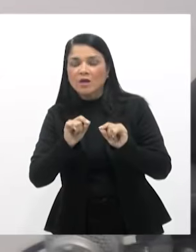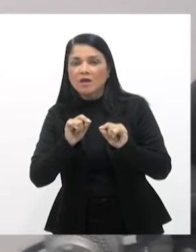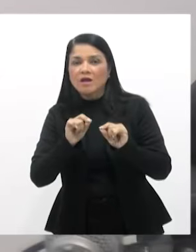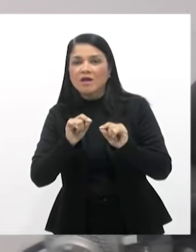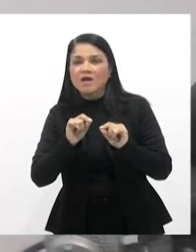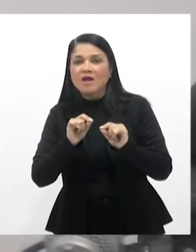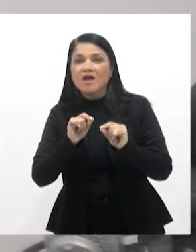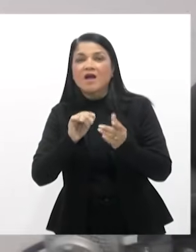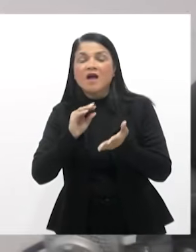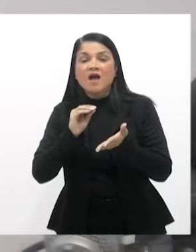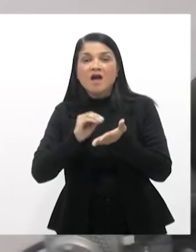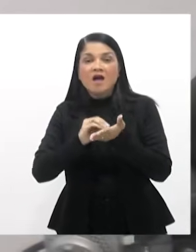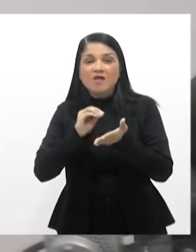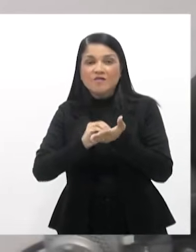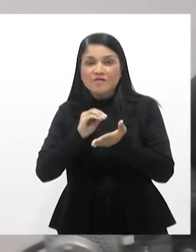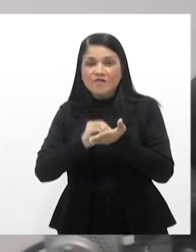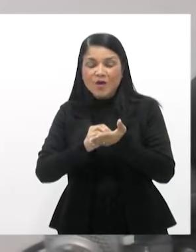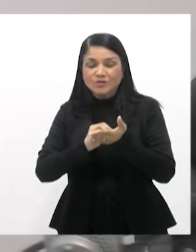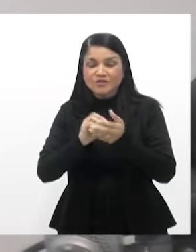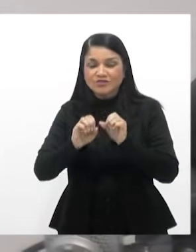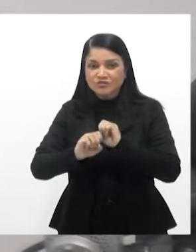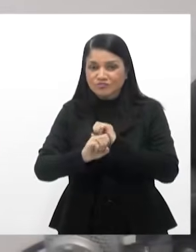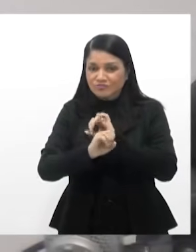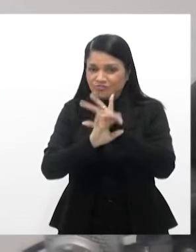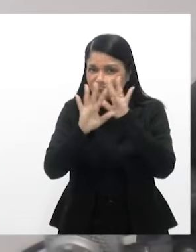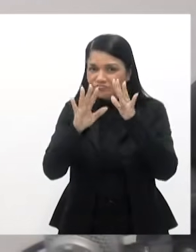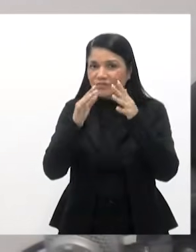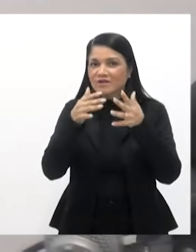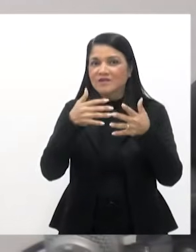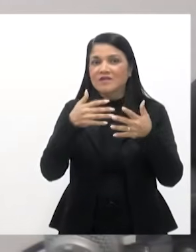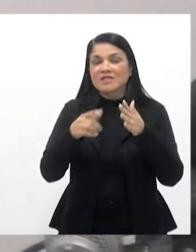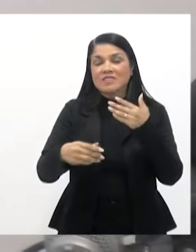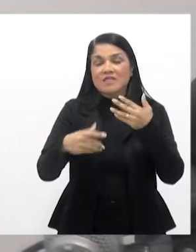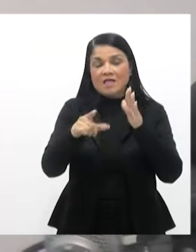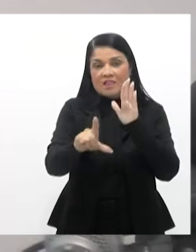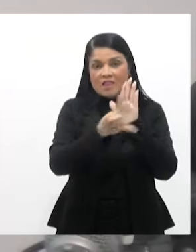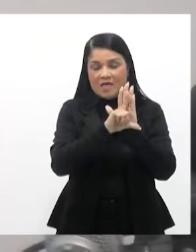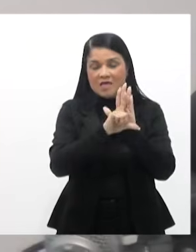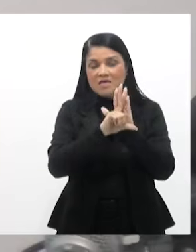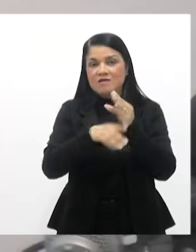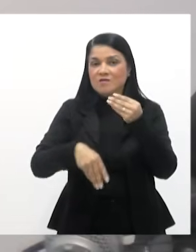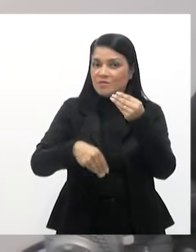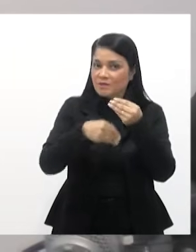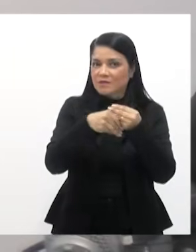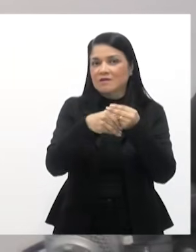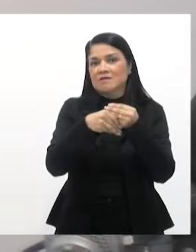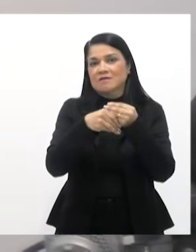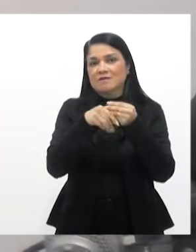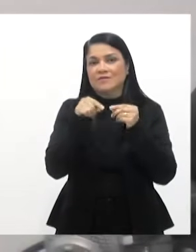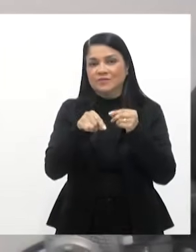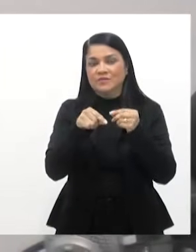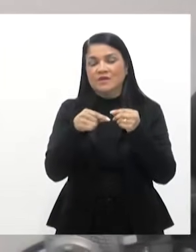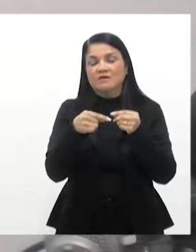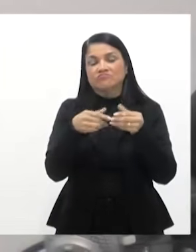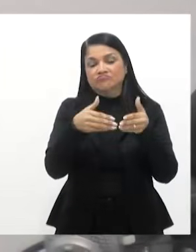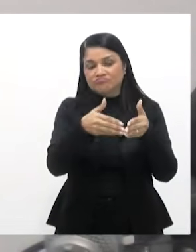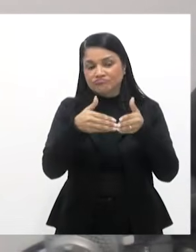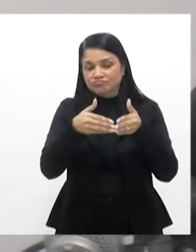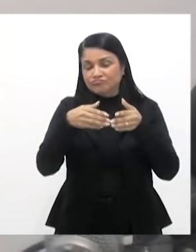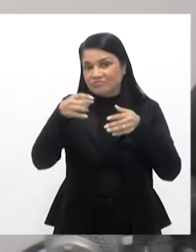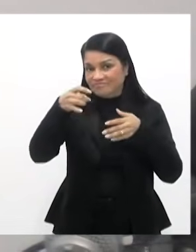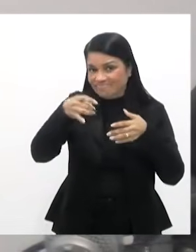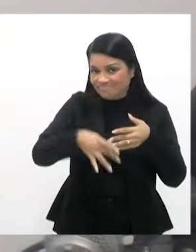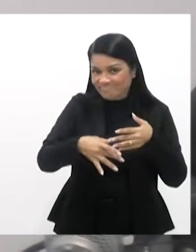da literalidade explícita nas leis complementares, onde, de fato, a questão da desincompatibilização não